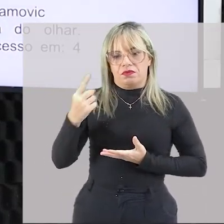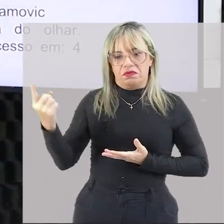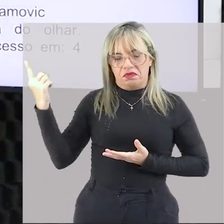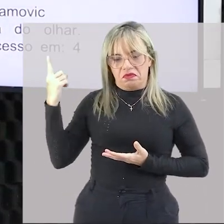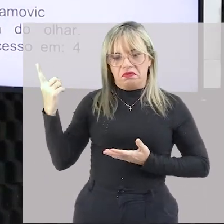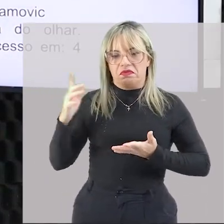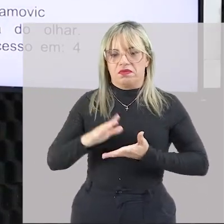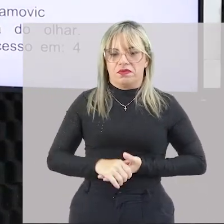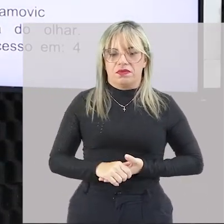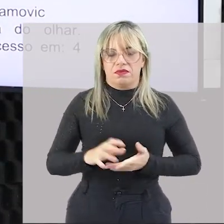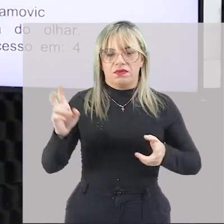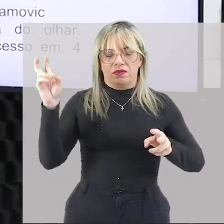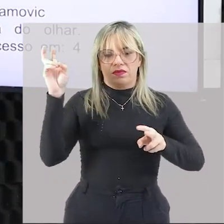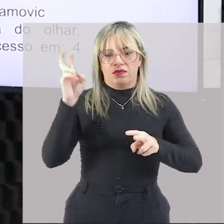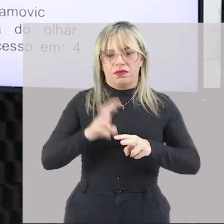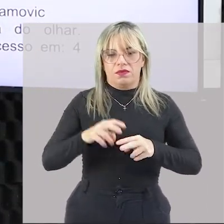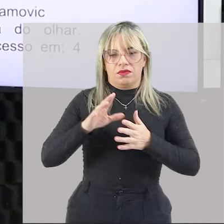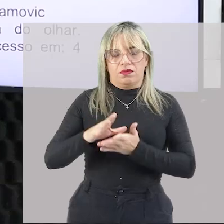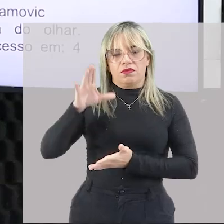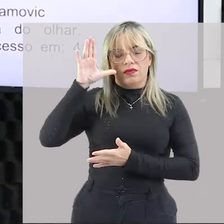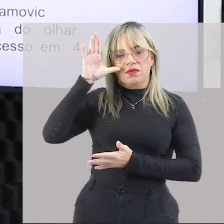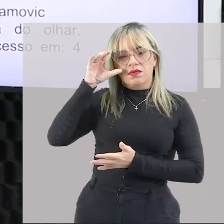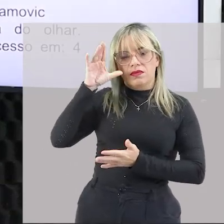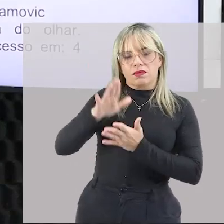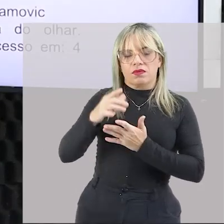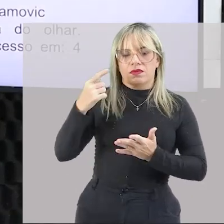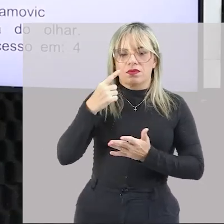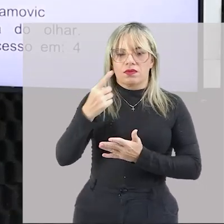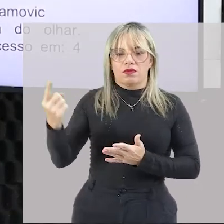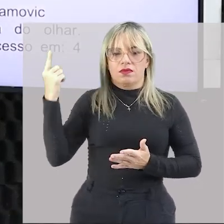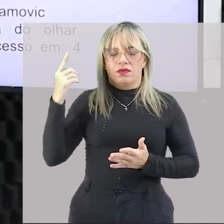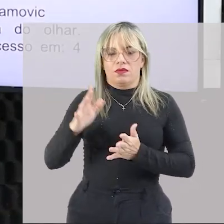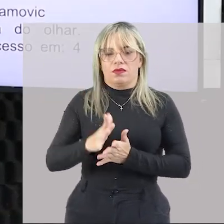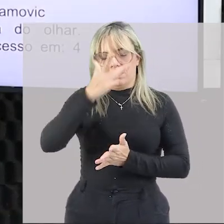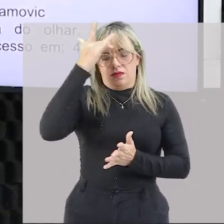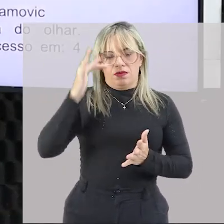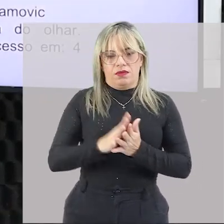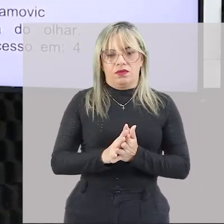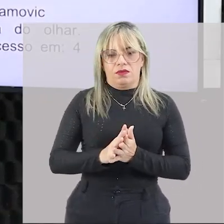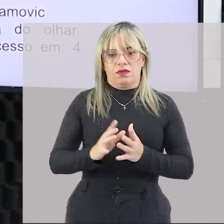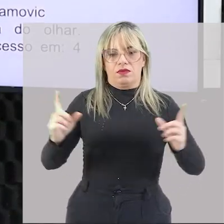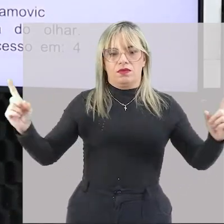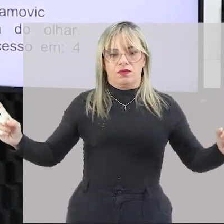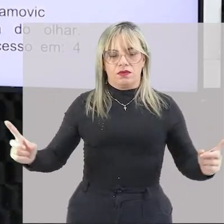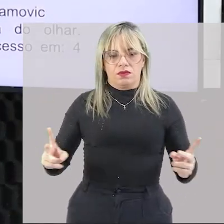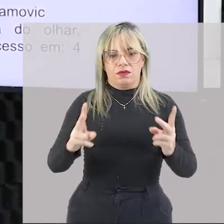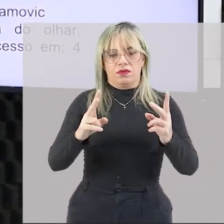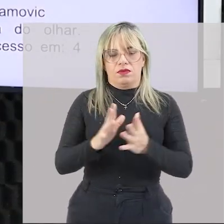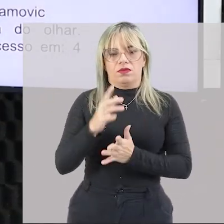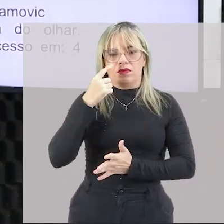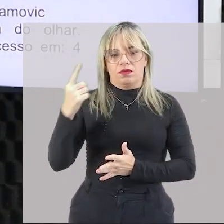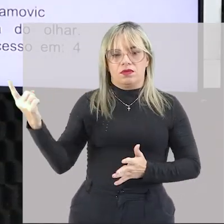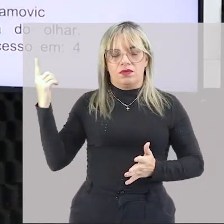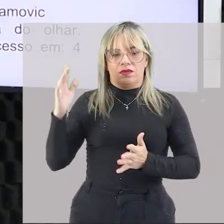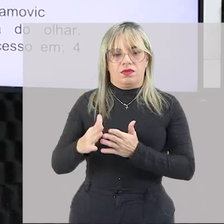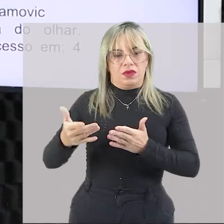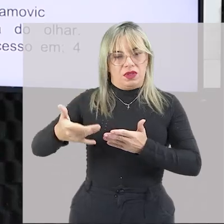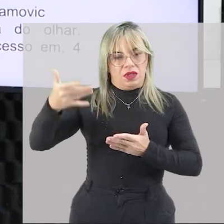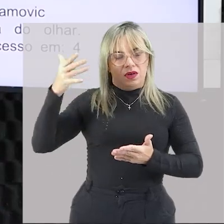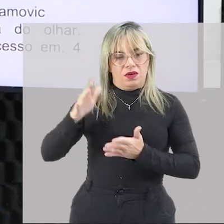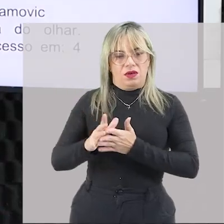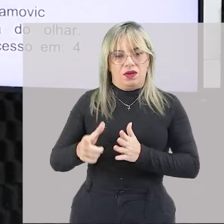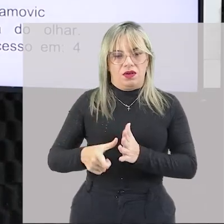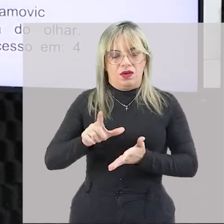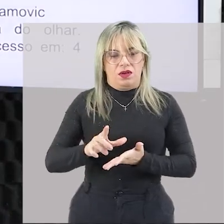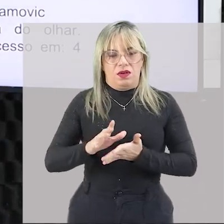Pesado! Ela sentou e, curiosamente, a pessoa que está na frente dela nessa performance é o ex-marido dela, o ex